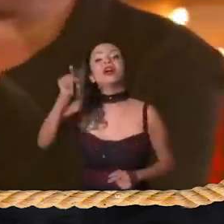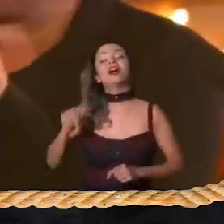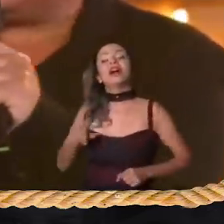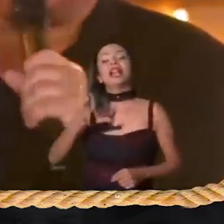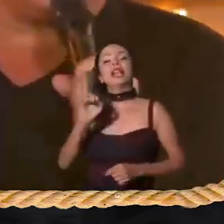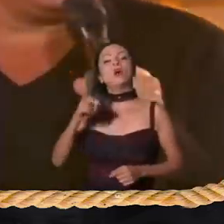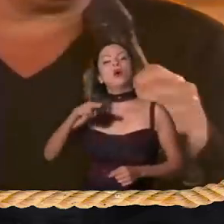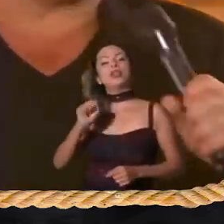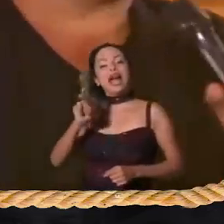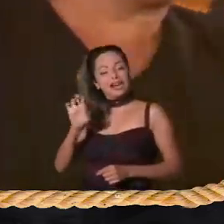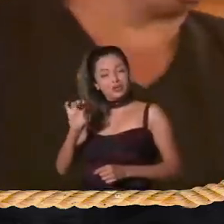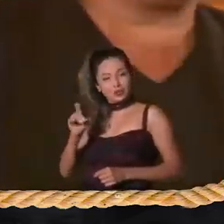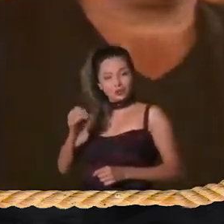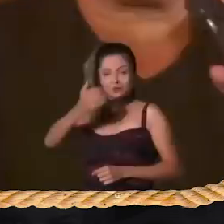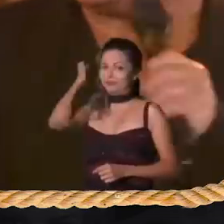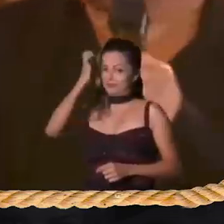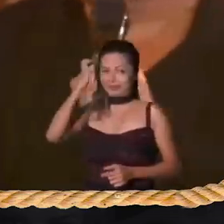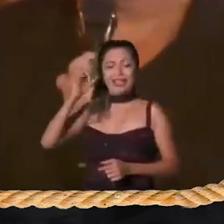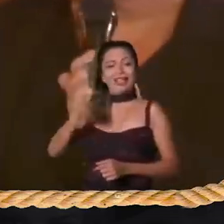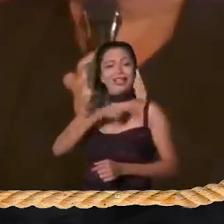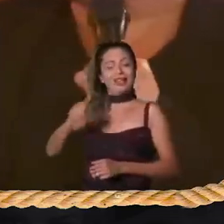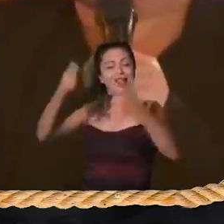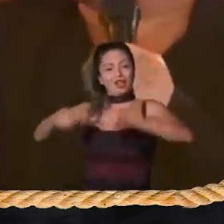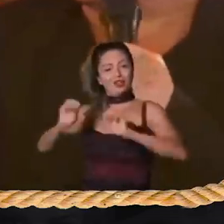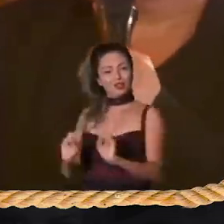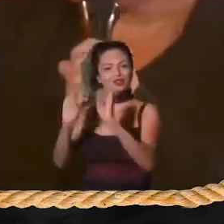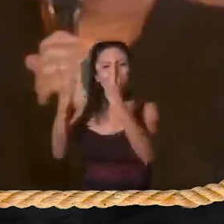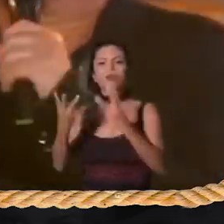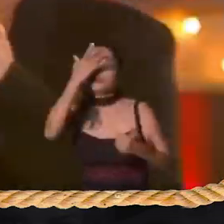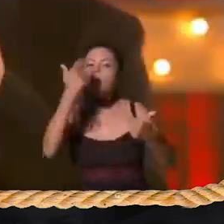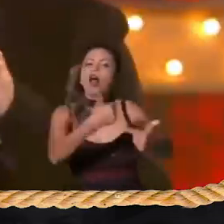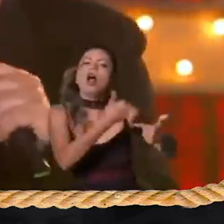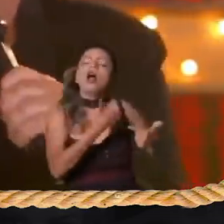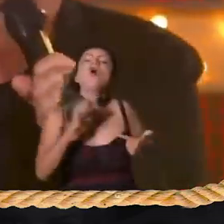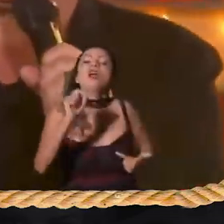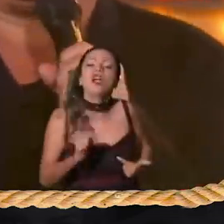cupim. O Leonardo, olha, as fãs dele levantar a mão assim, Jesus recolhe elas.